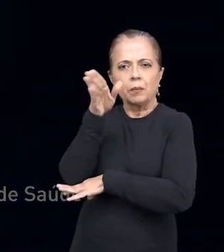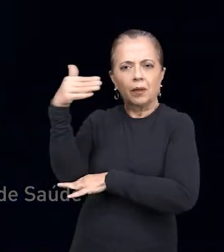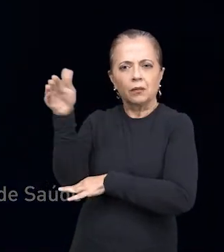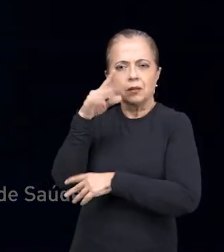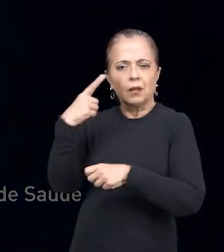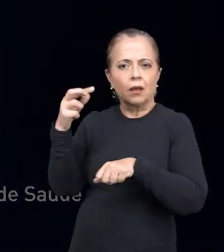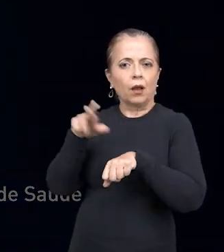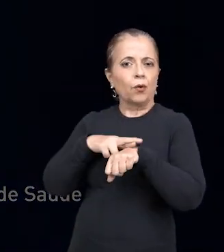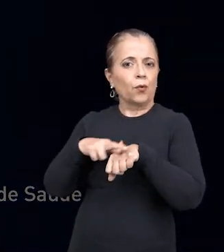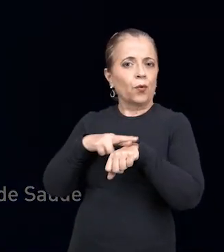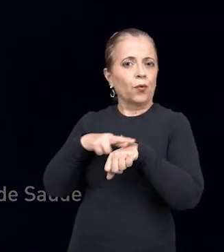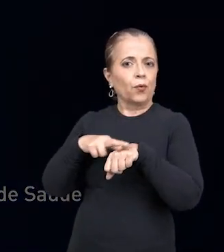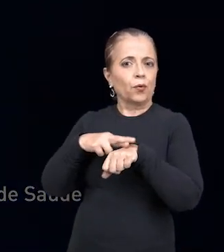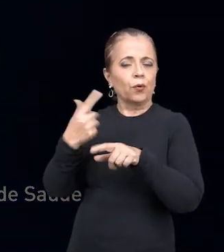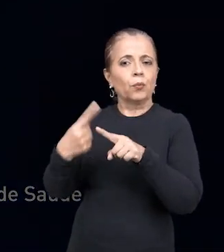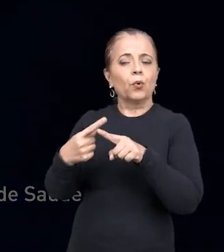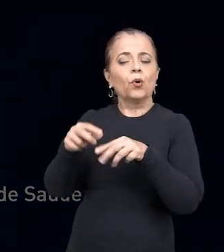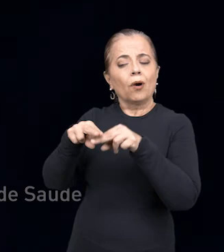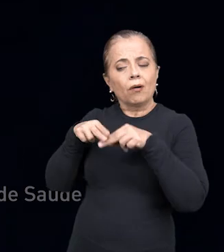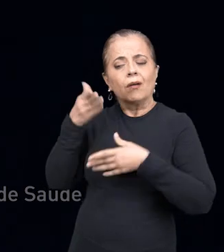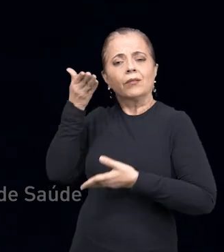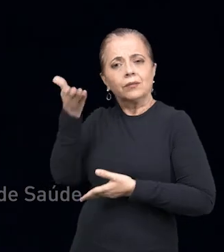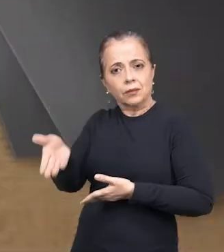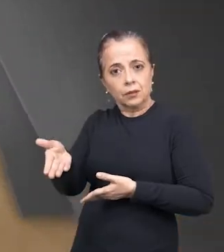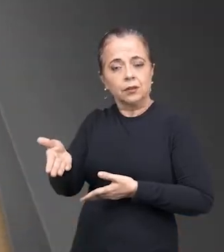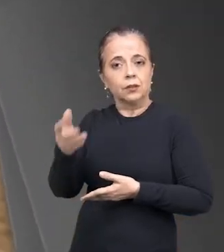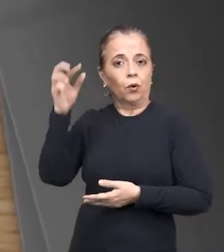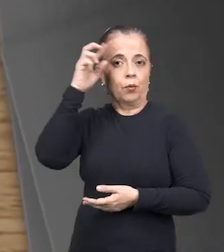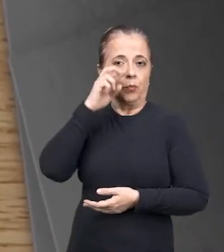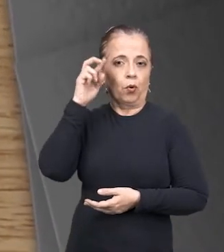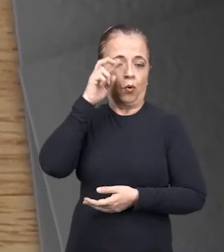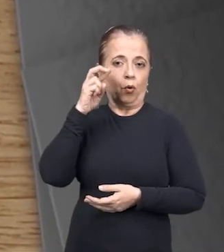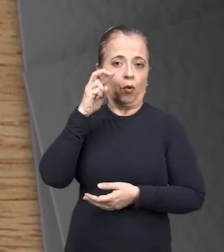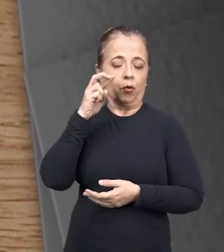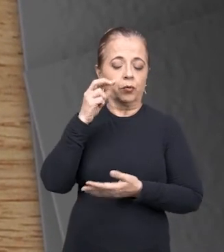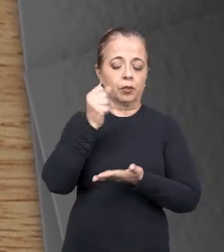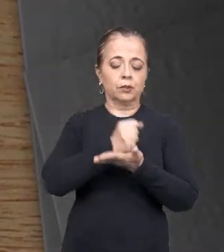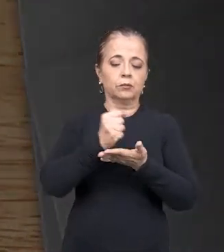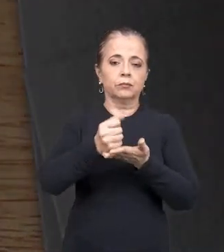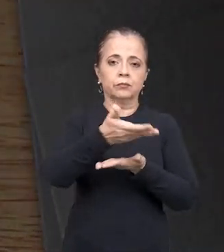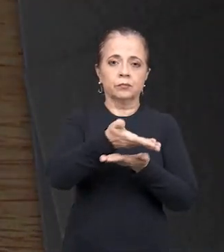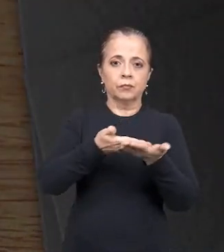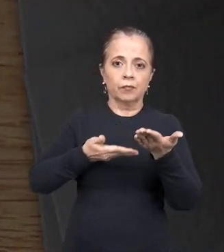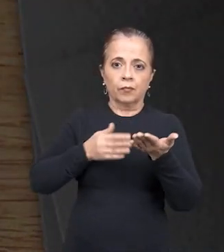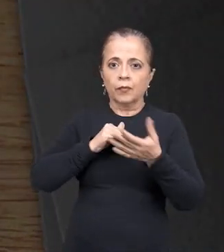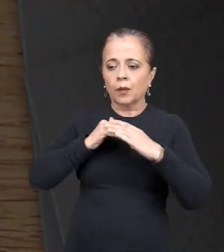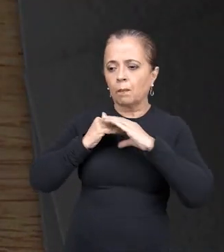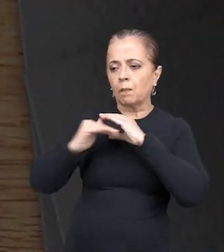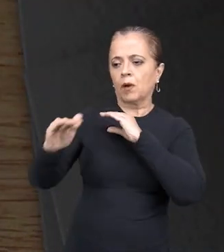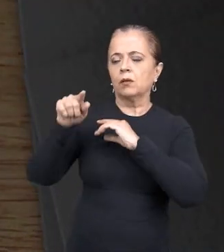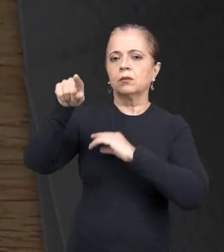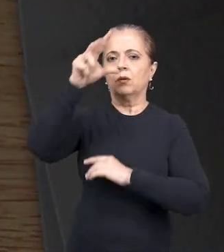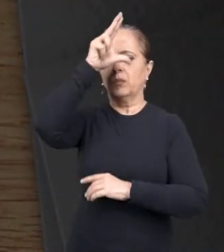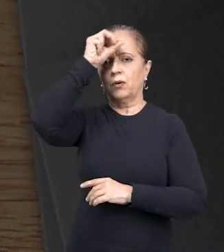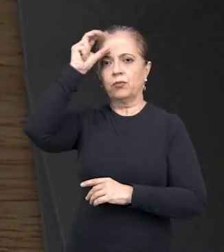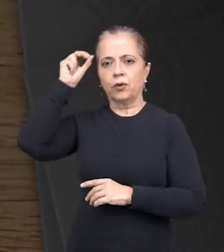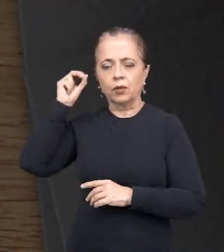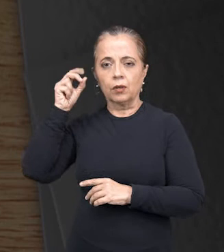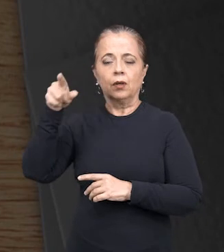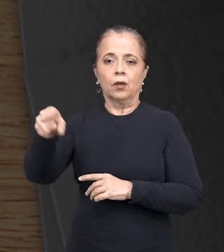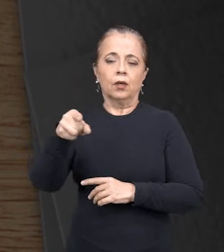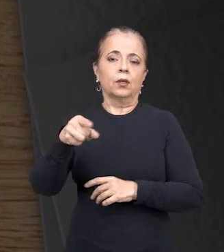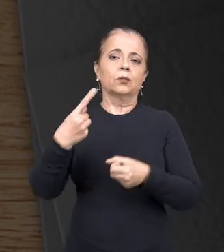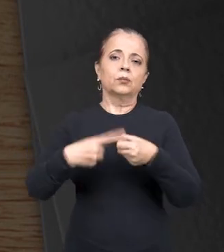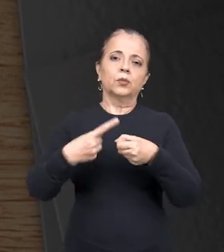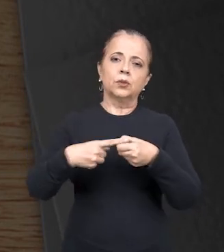bandeira roxa. Em razão disso, a promotoria expediu a recomendação ao prefeito do município de